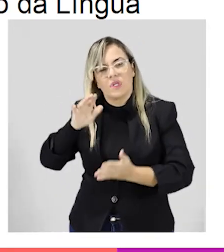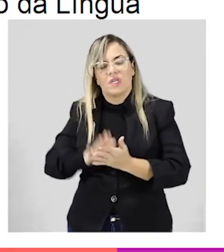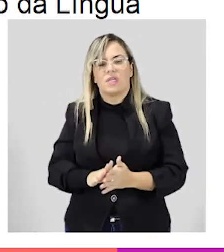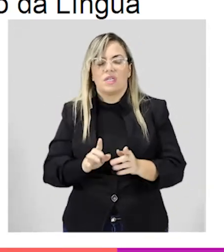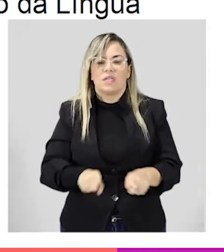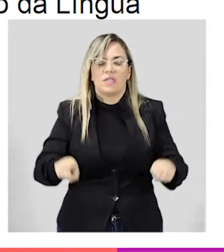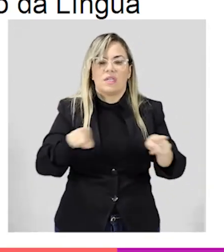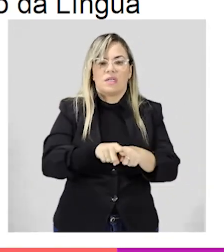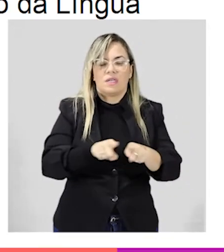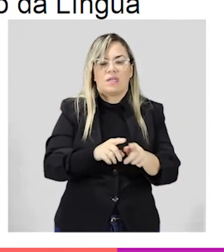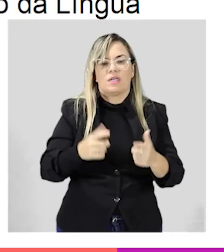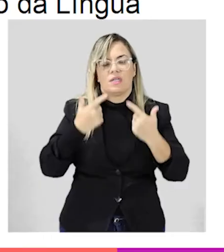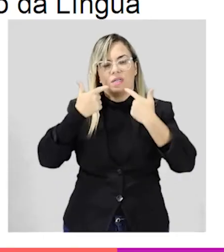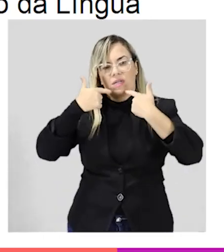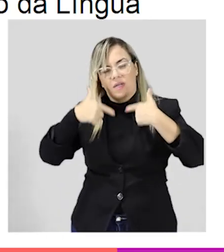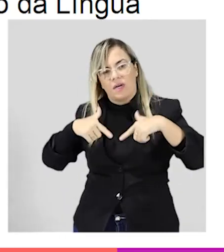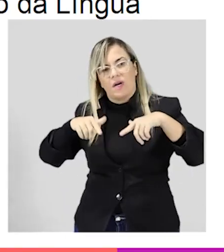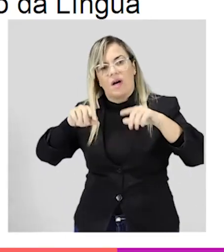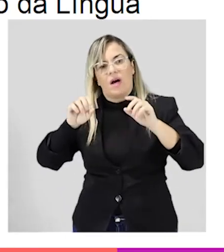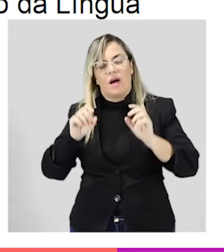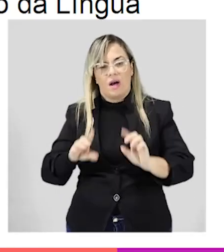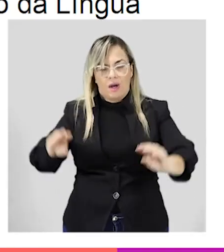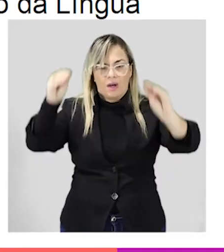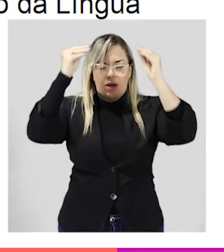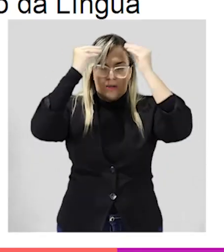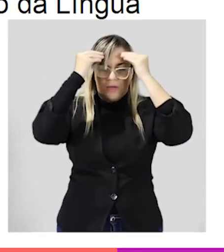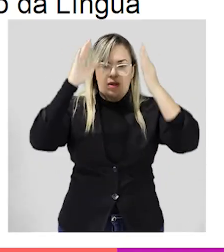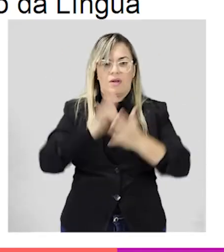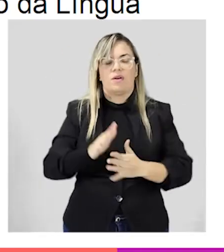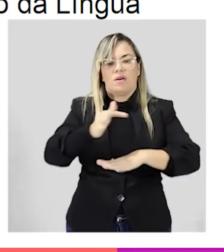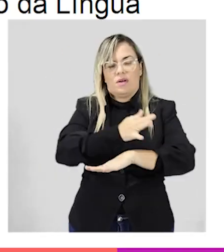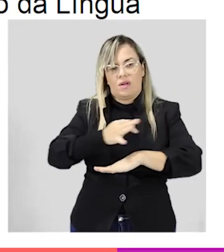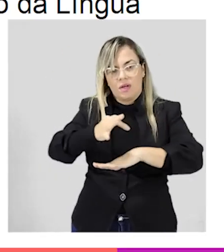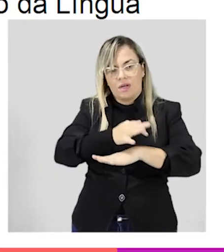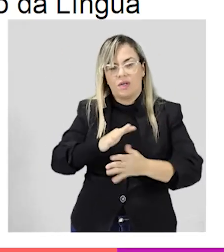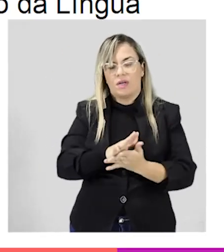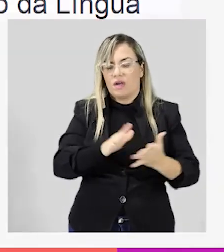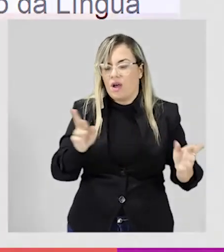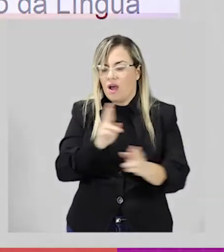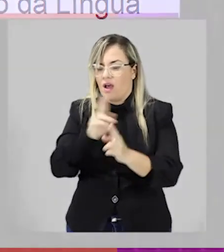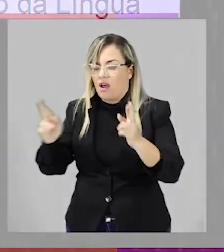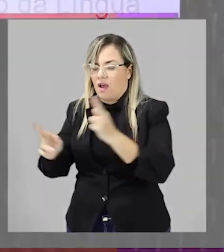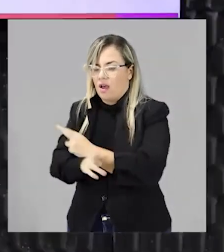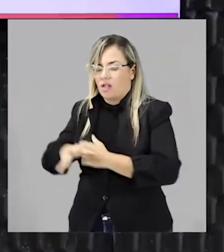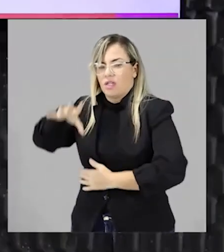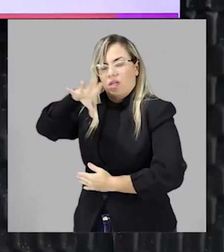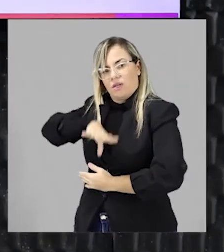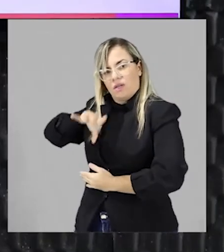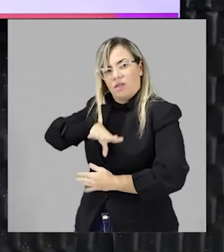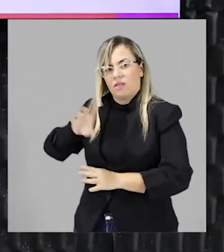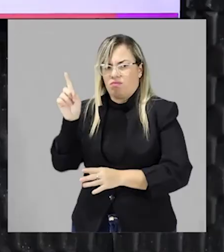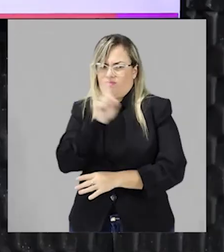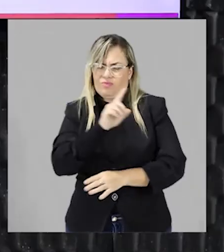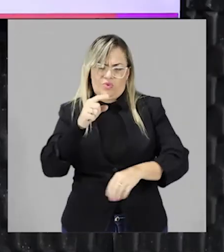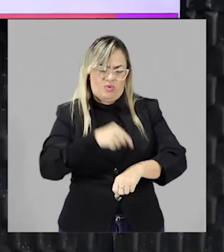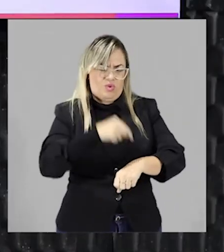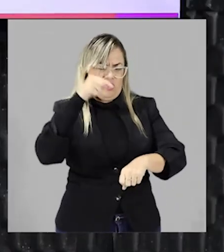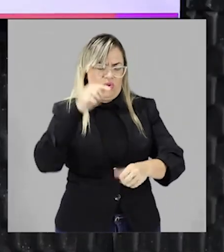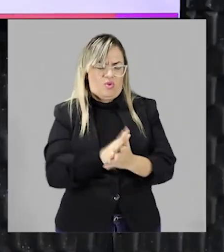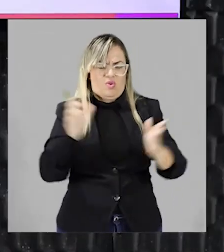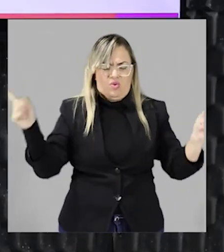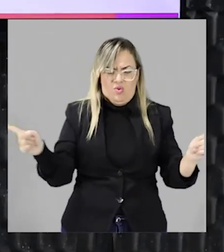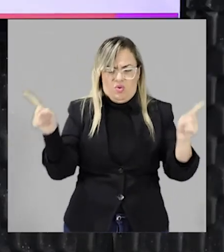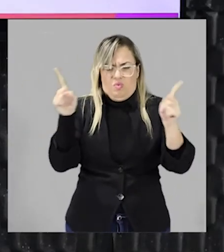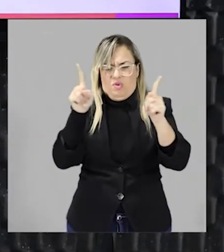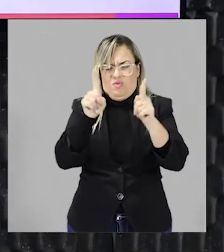formal, de acordo com o acordo ortográfico da língua portuguesa. Aqui não é o momento de vocês usarem abreviações, como